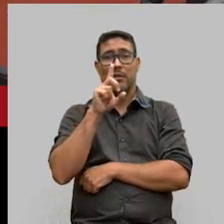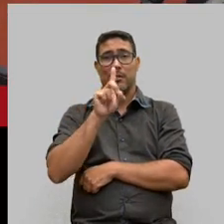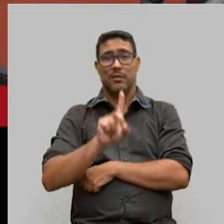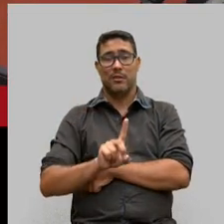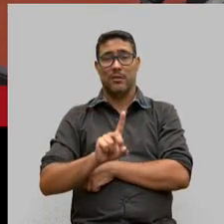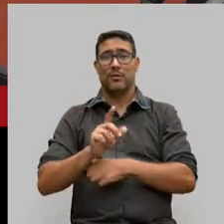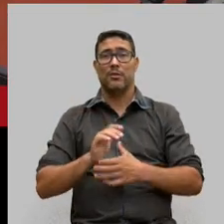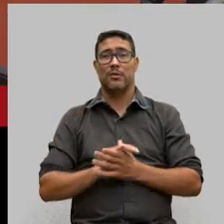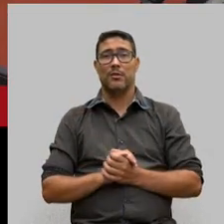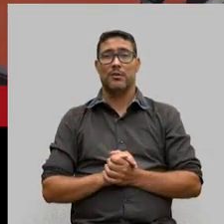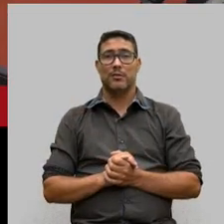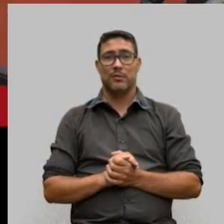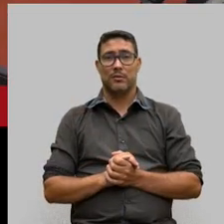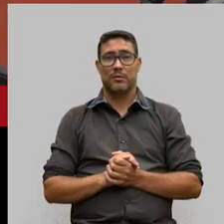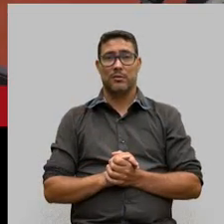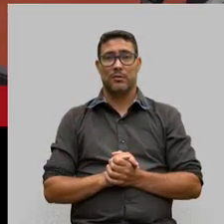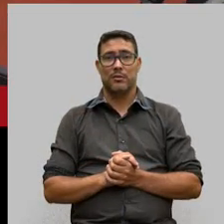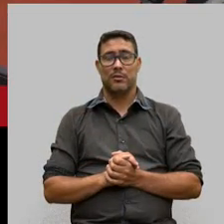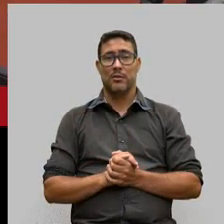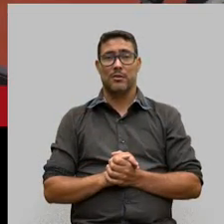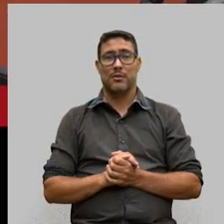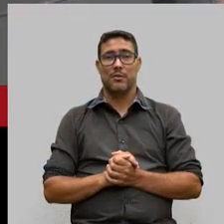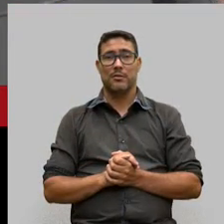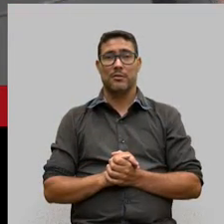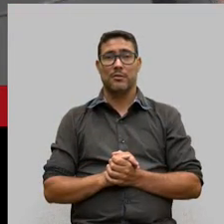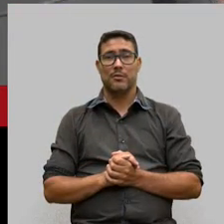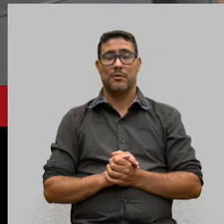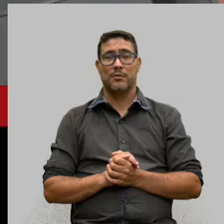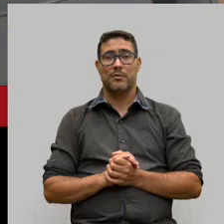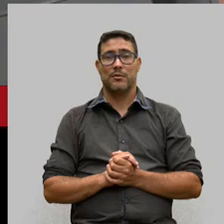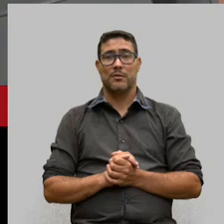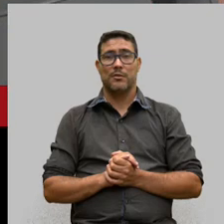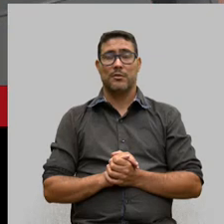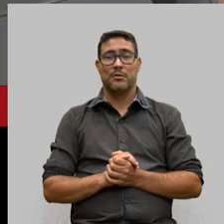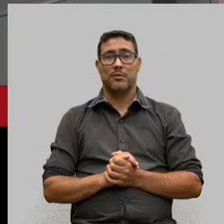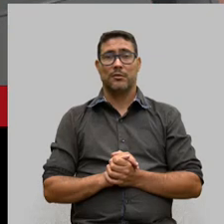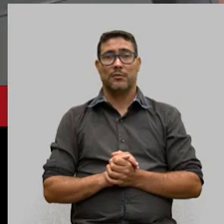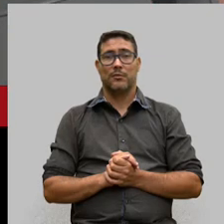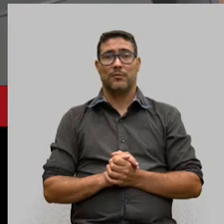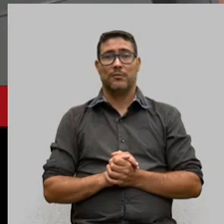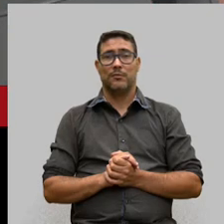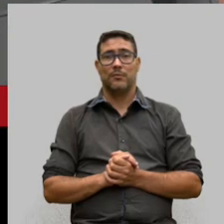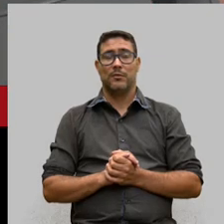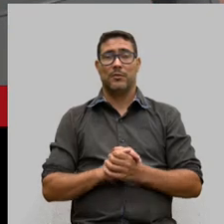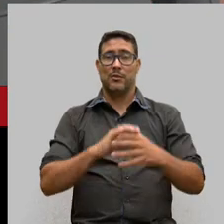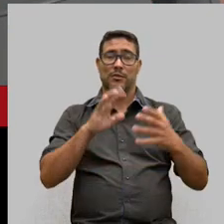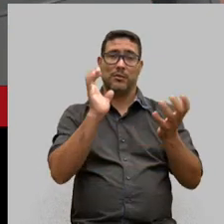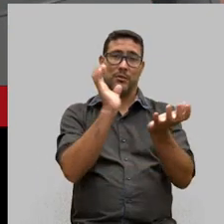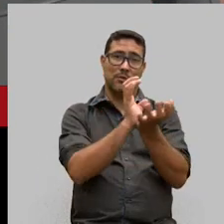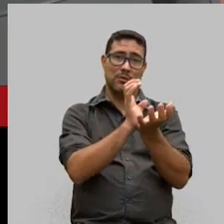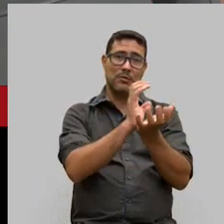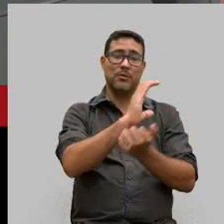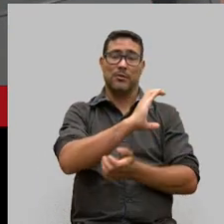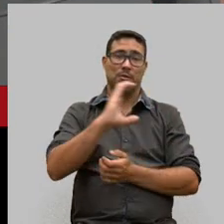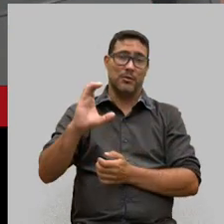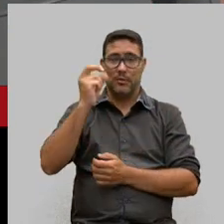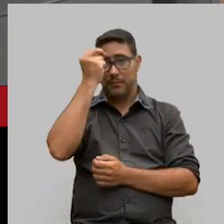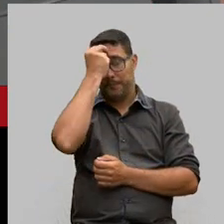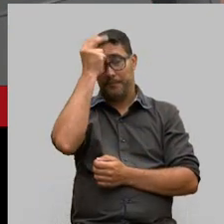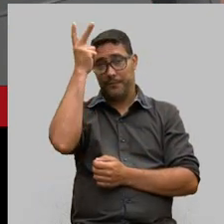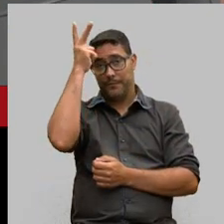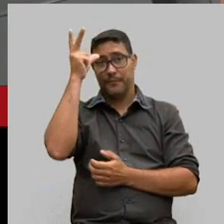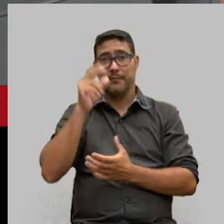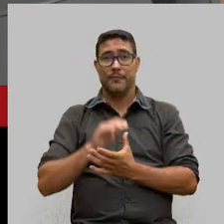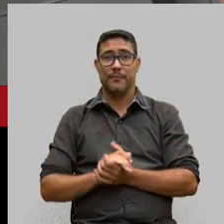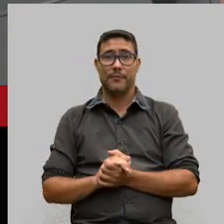Direito atualmente eh eu faço parte do Conselho Municipal do